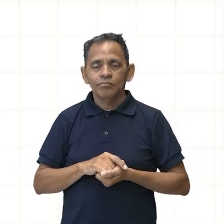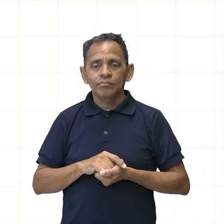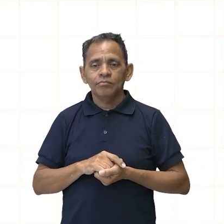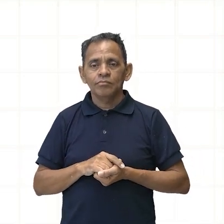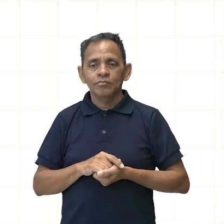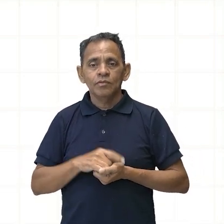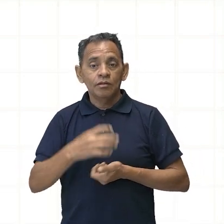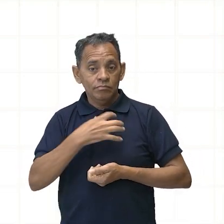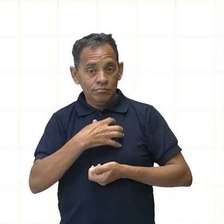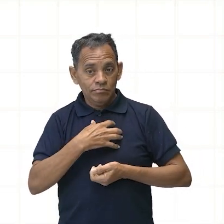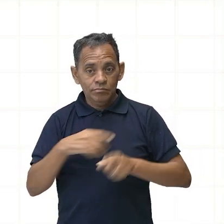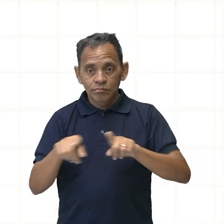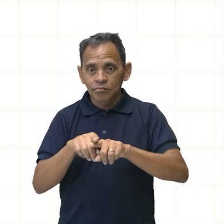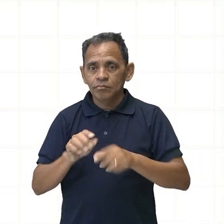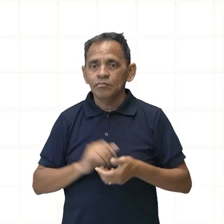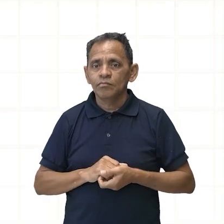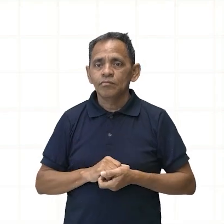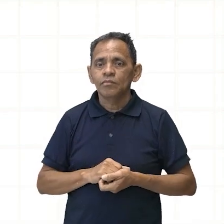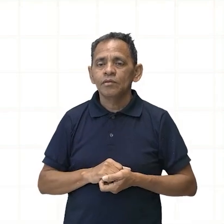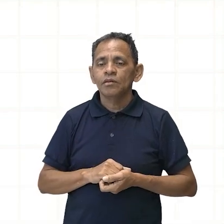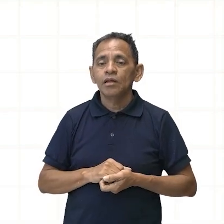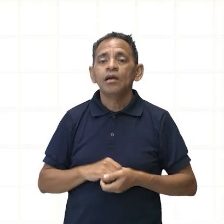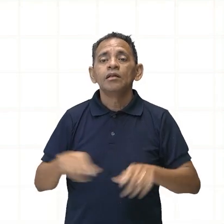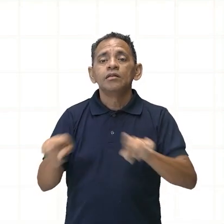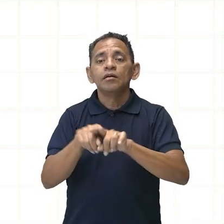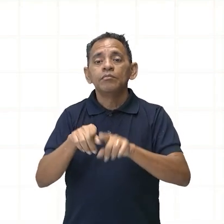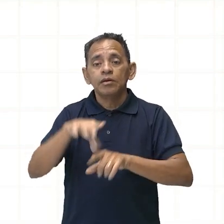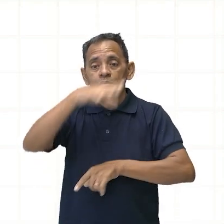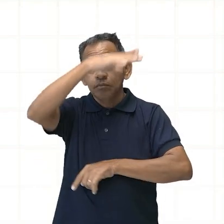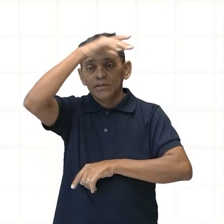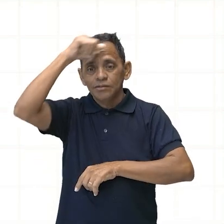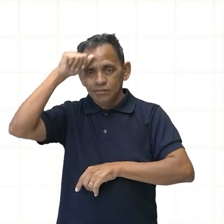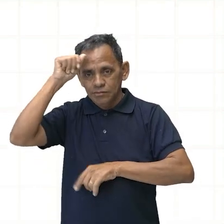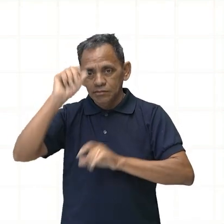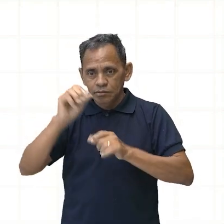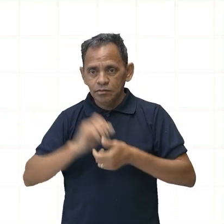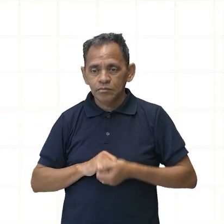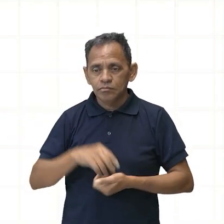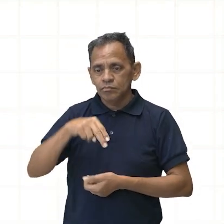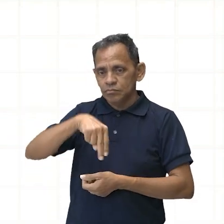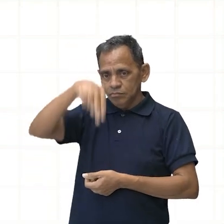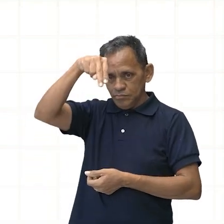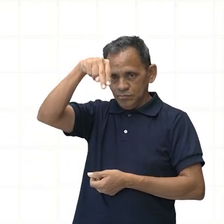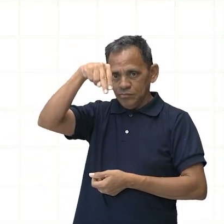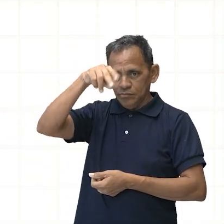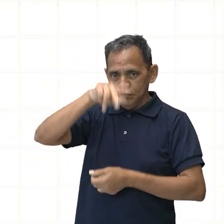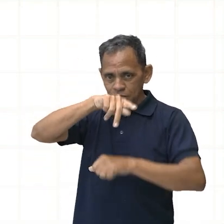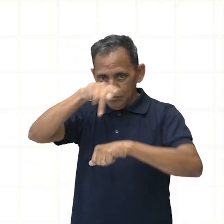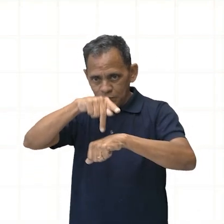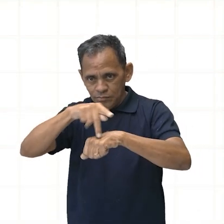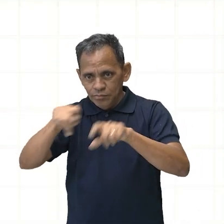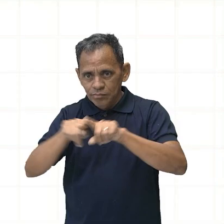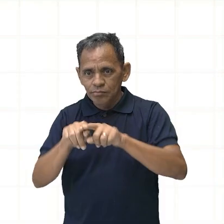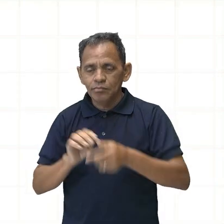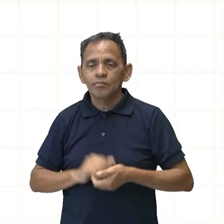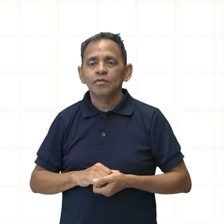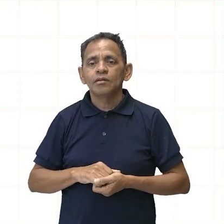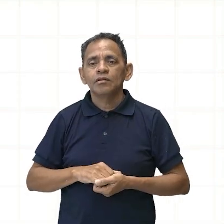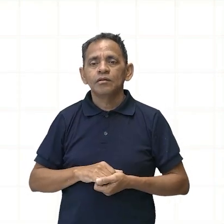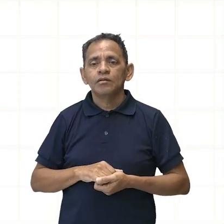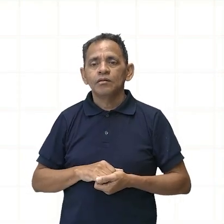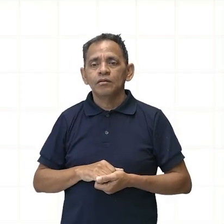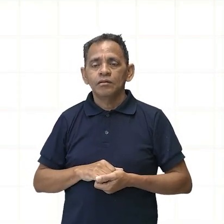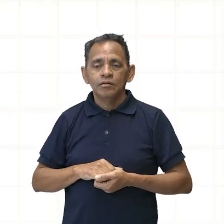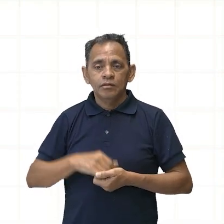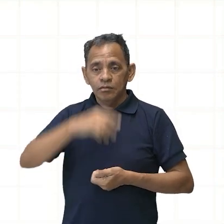os centros metropolitanos na região norte do país, né? Belém e Manaus são ali as